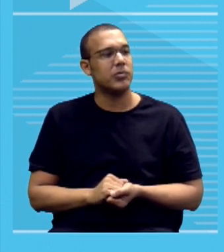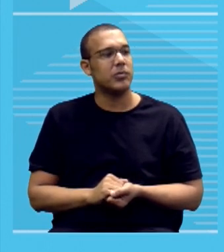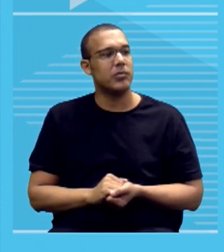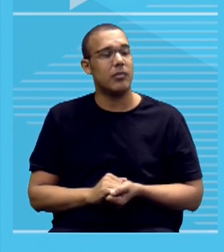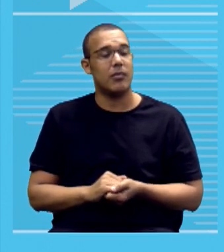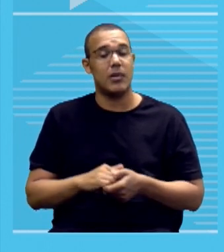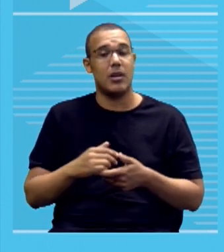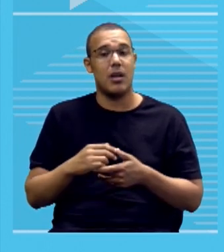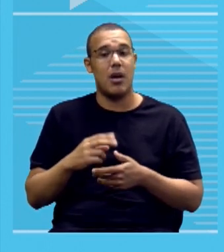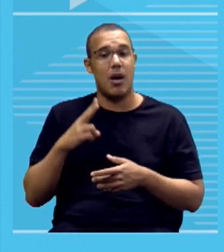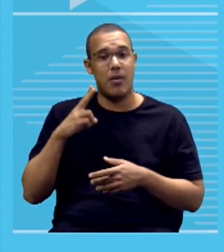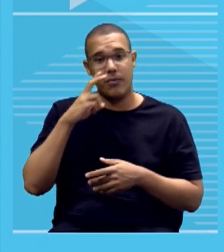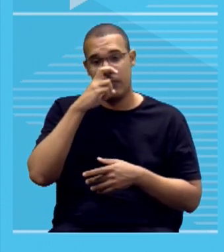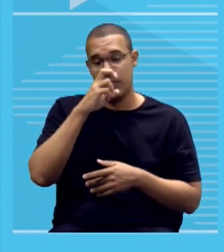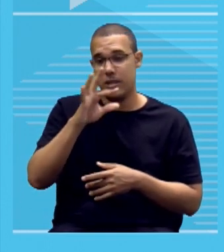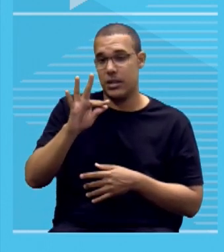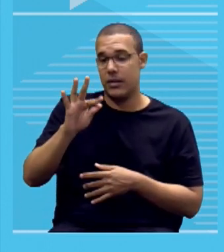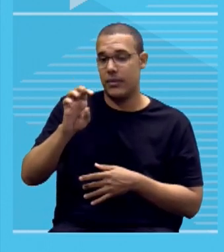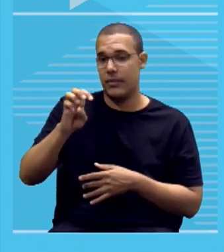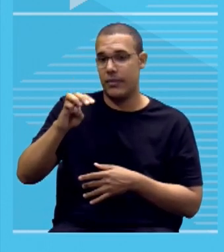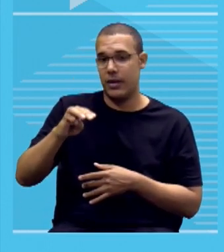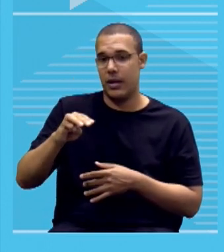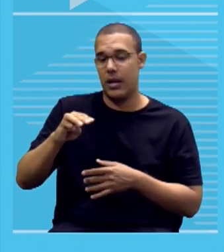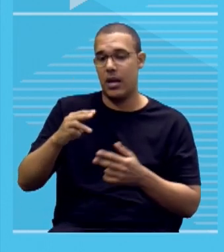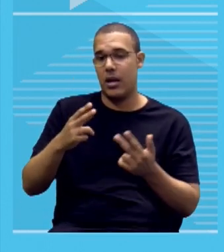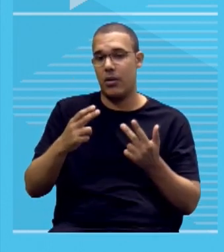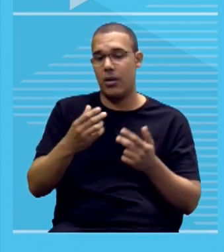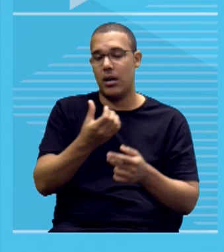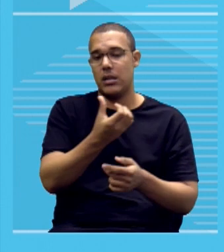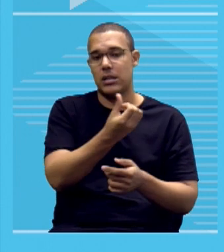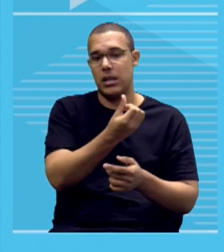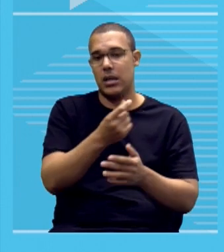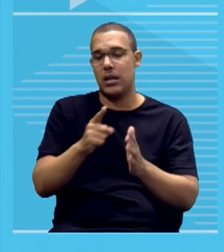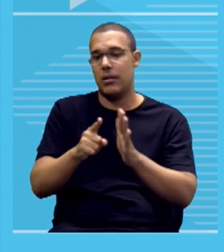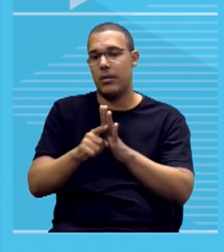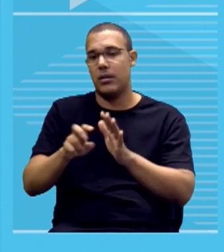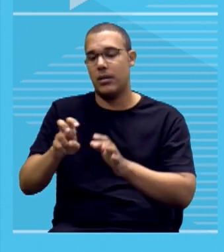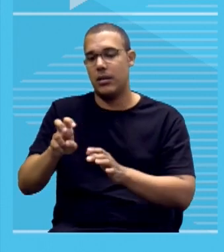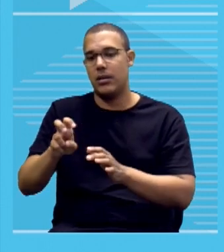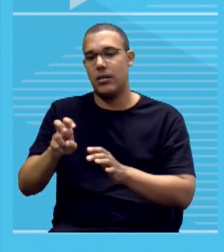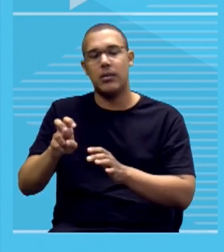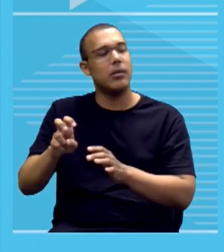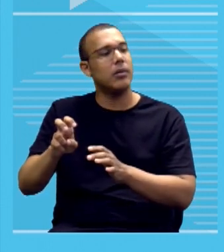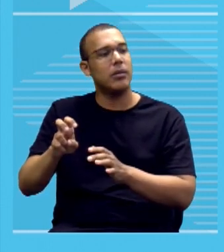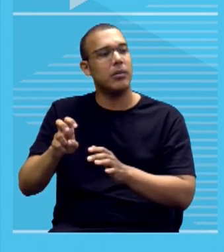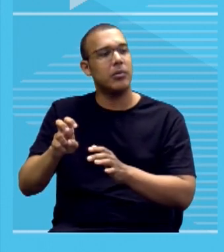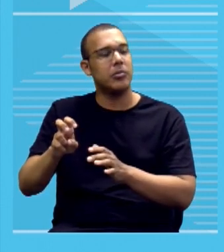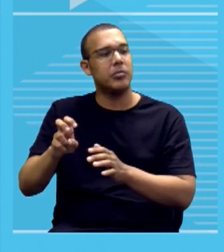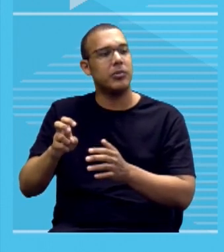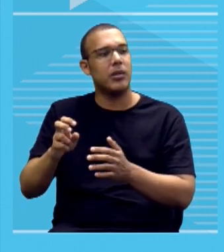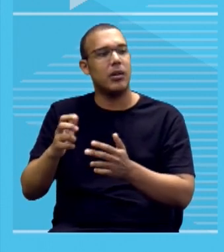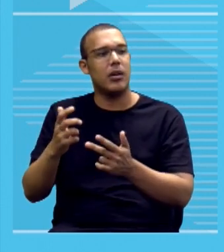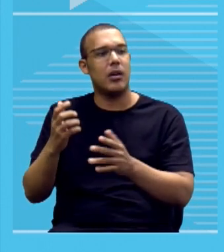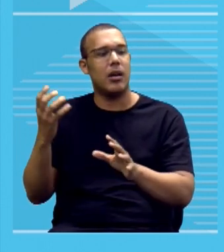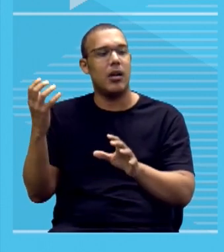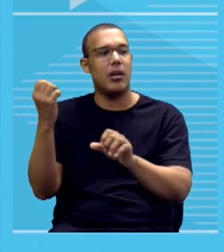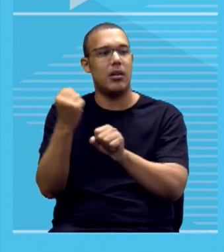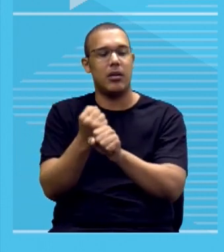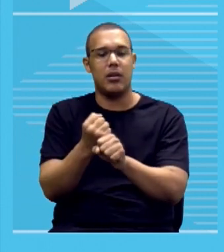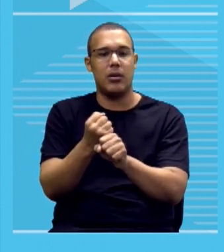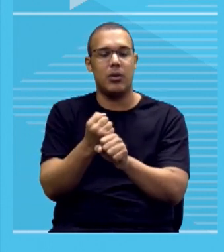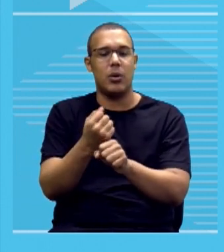força contra a eletromotriz seria igual a 6 menos 1 vezes 5 dá 5. Então, daria 1